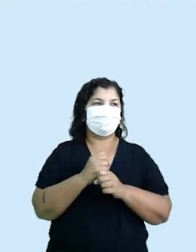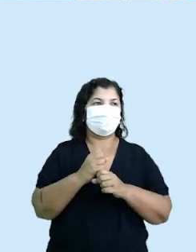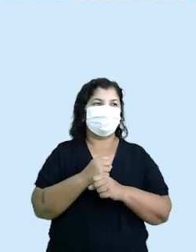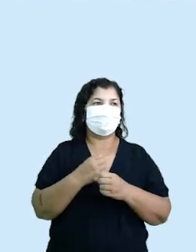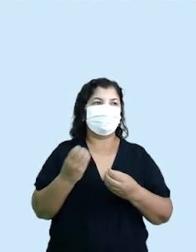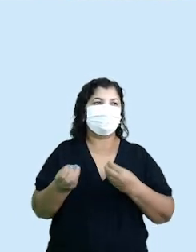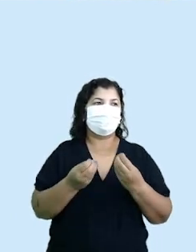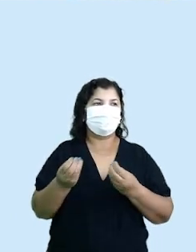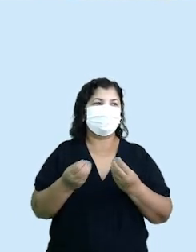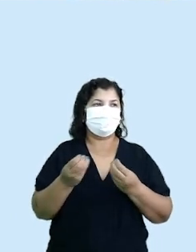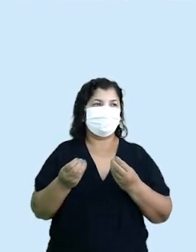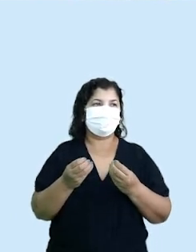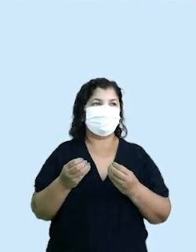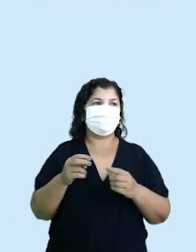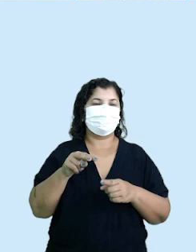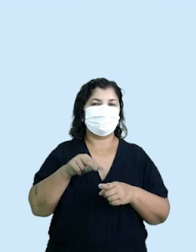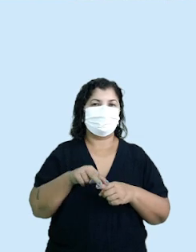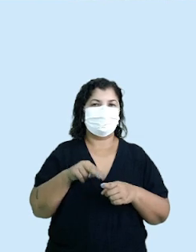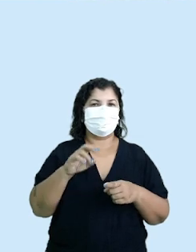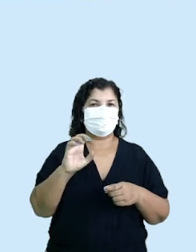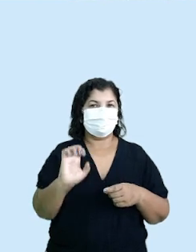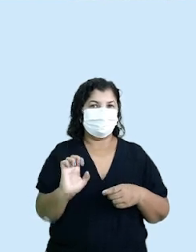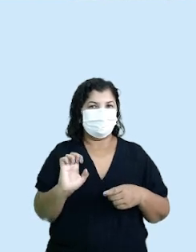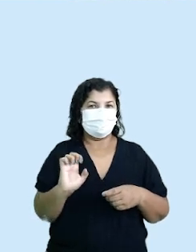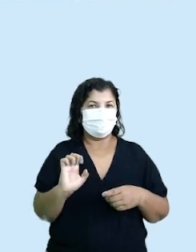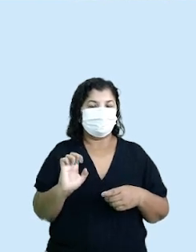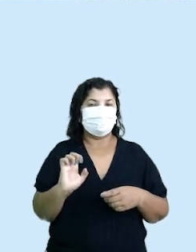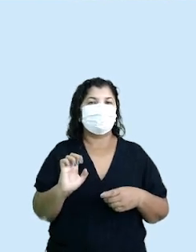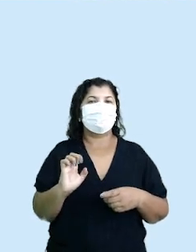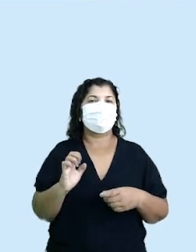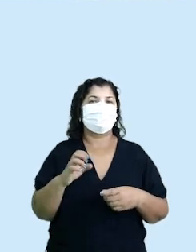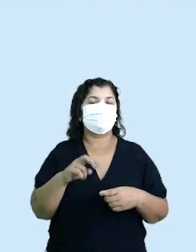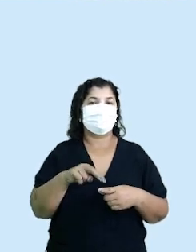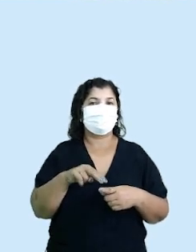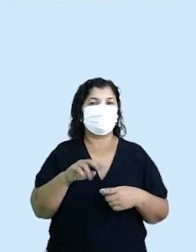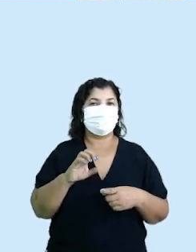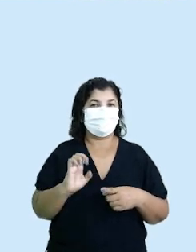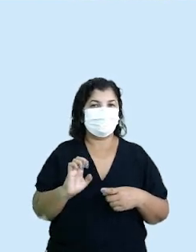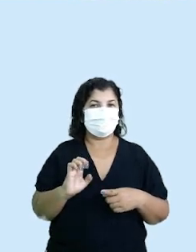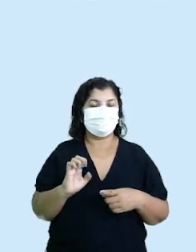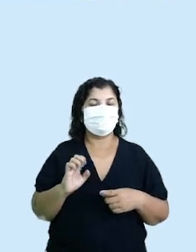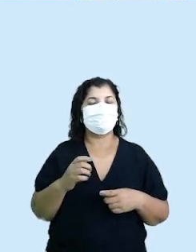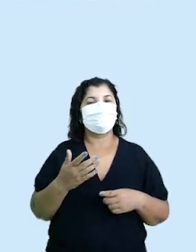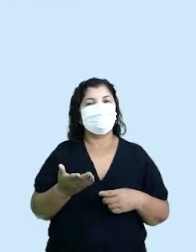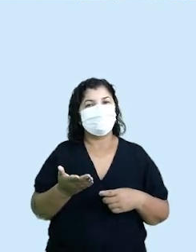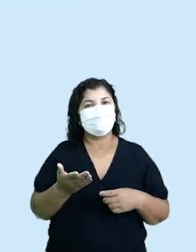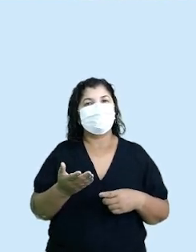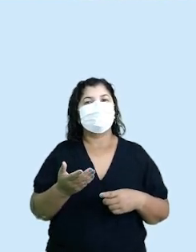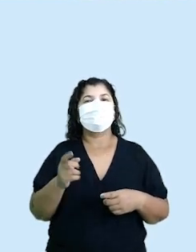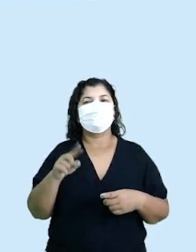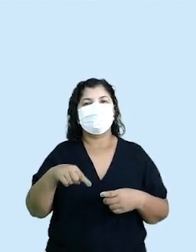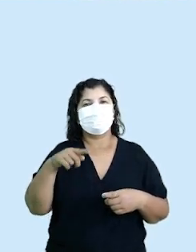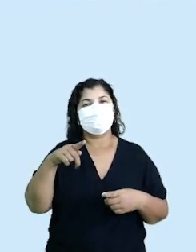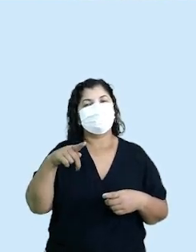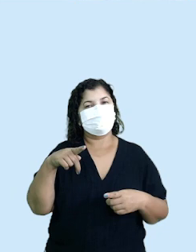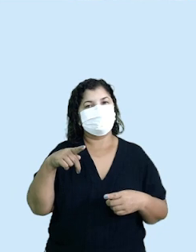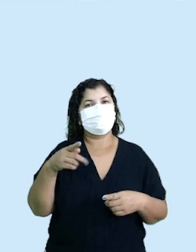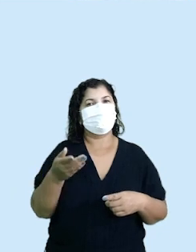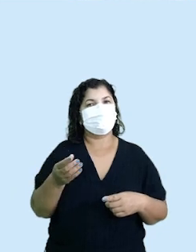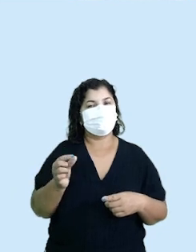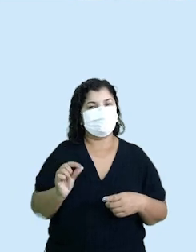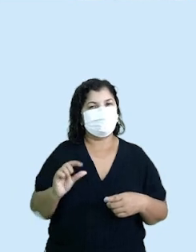O nosso ΔE, lembra dele lá? O nosso ΔE, ele vai ser o potencial maior, ou